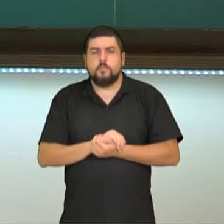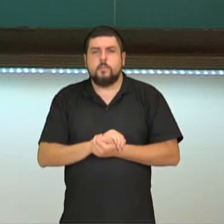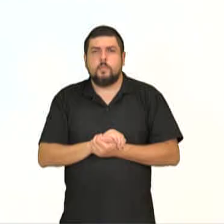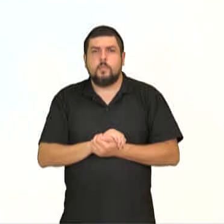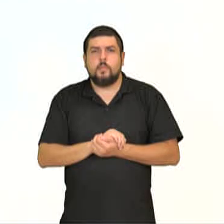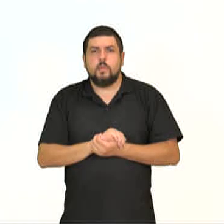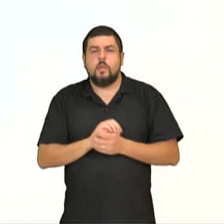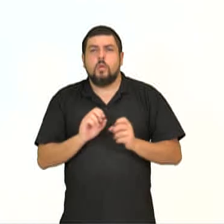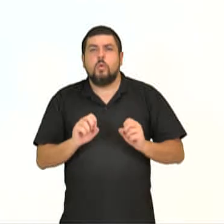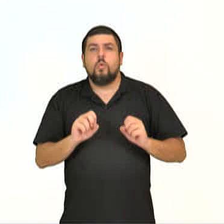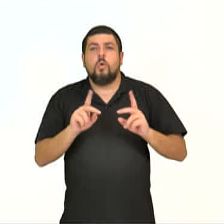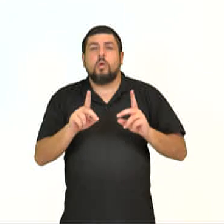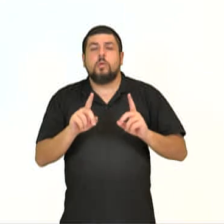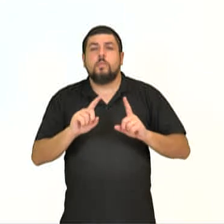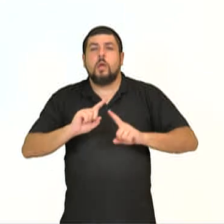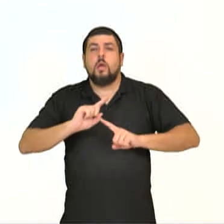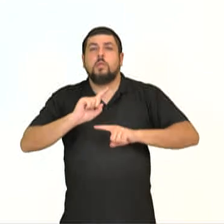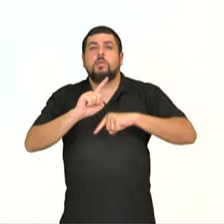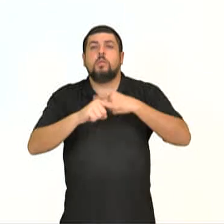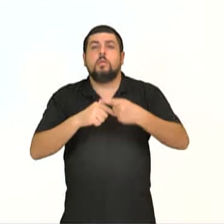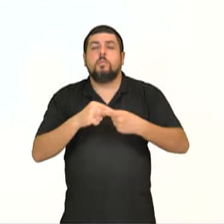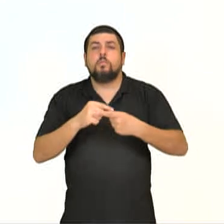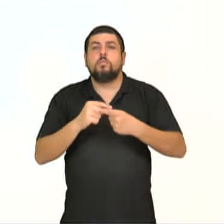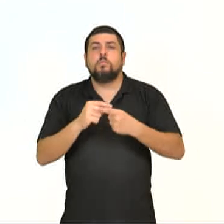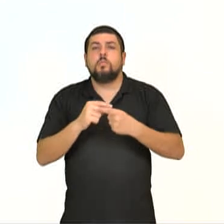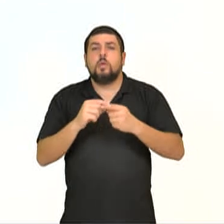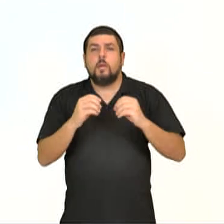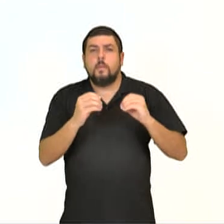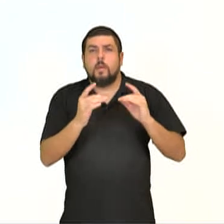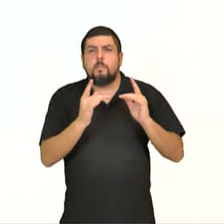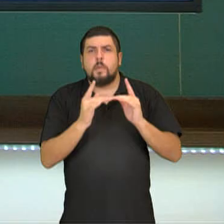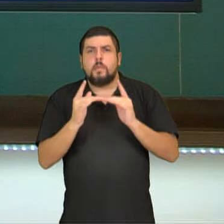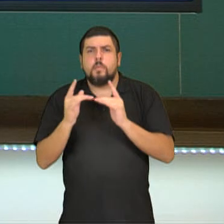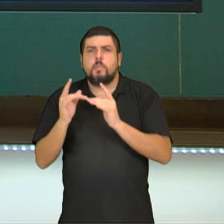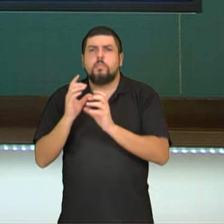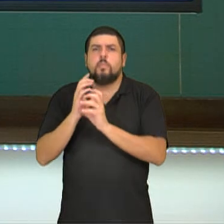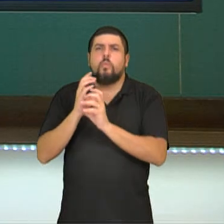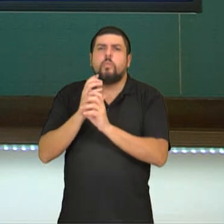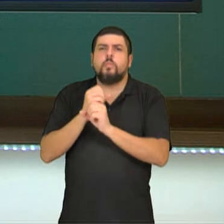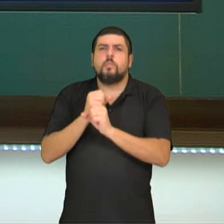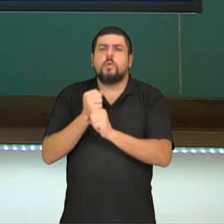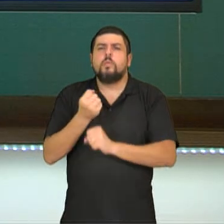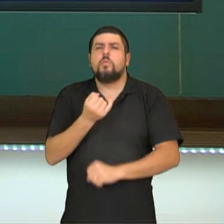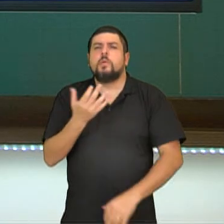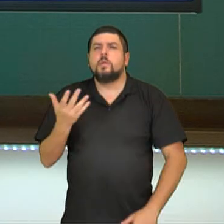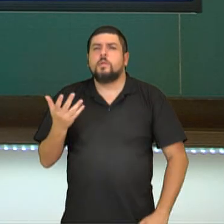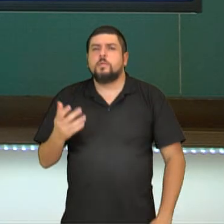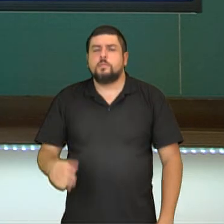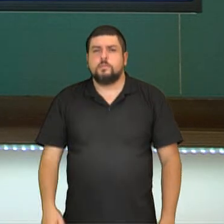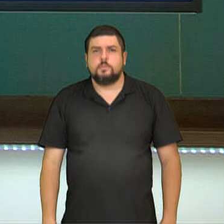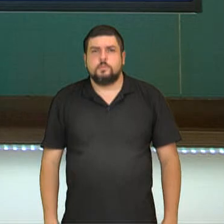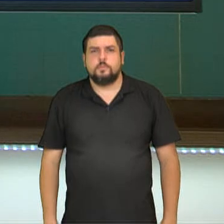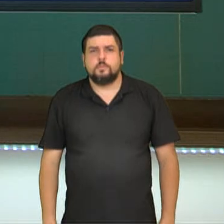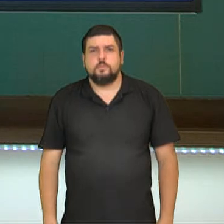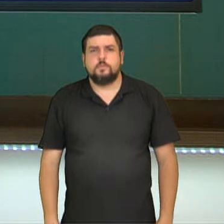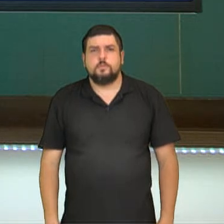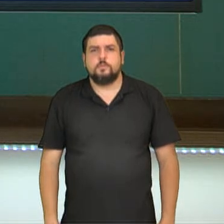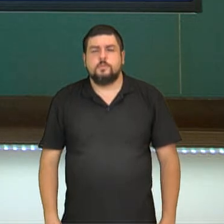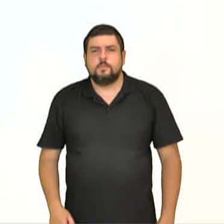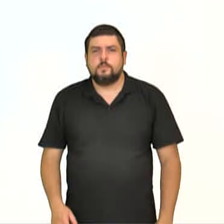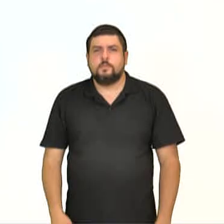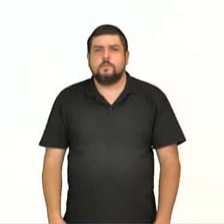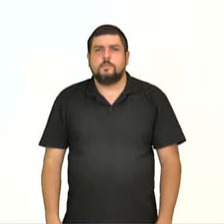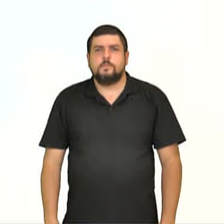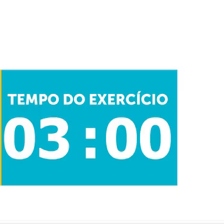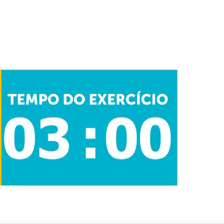Agora, quais são as cargas finais de cada esfera após todos os processos? Tempo para você responder. Já voltando para fazer